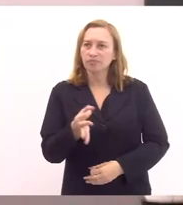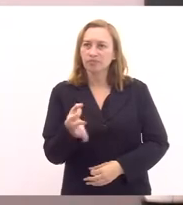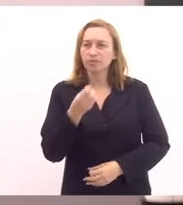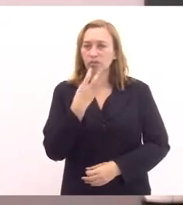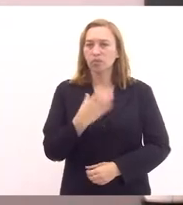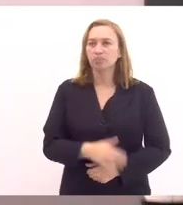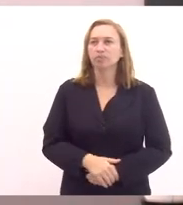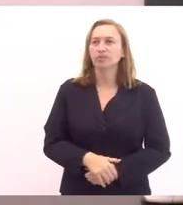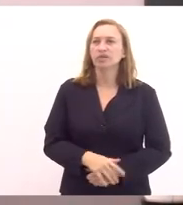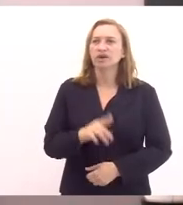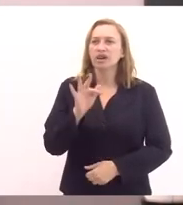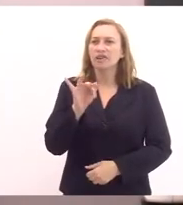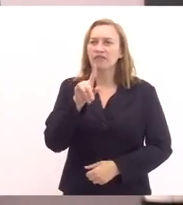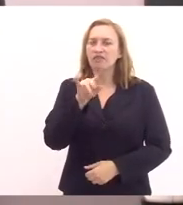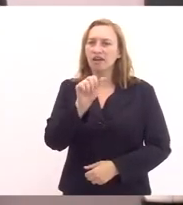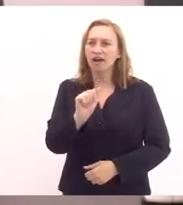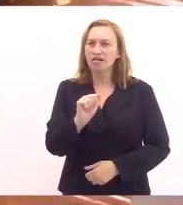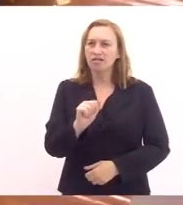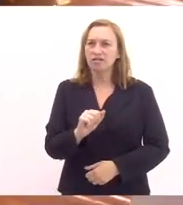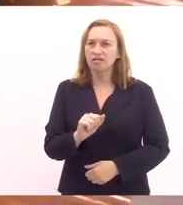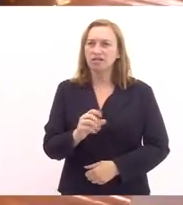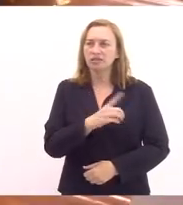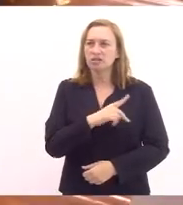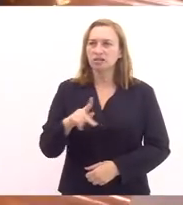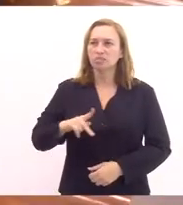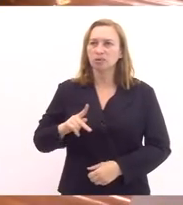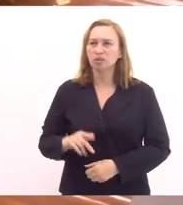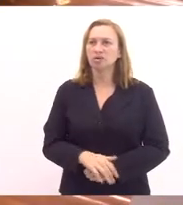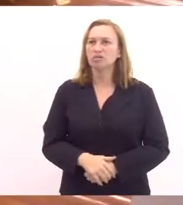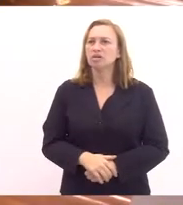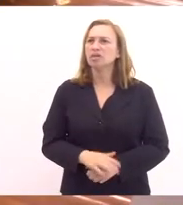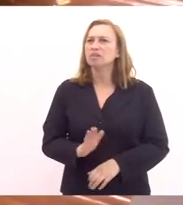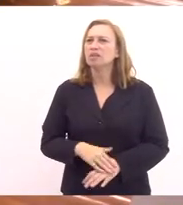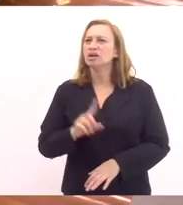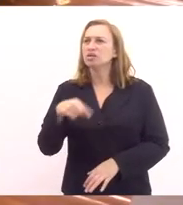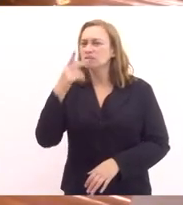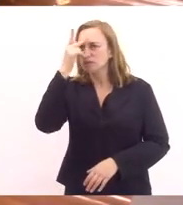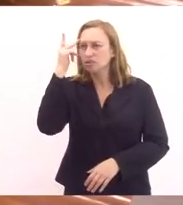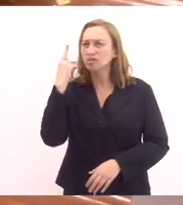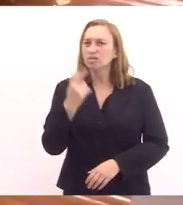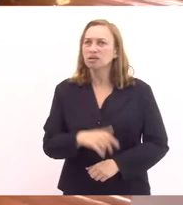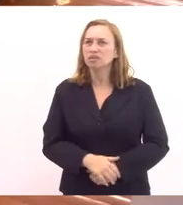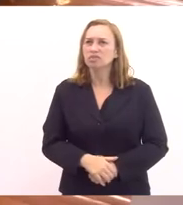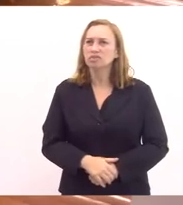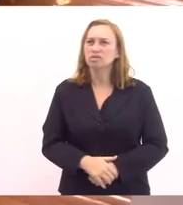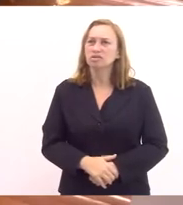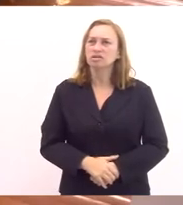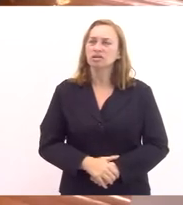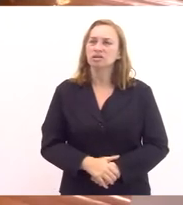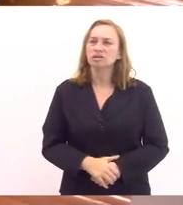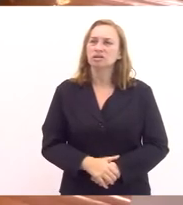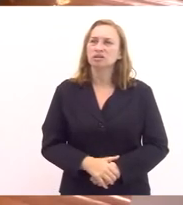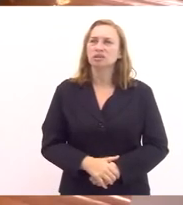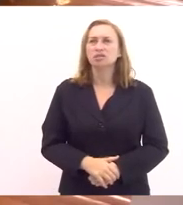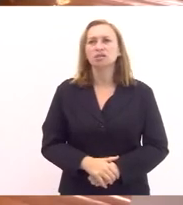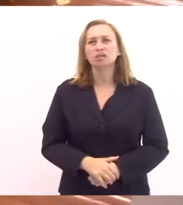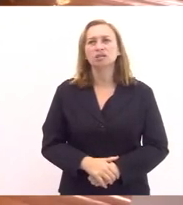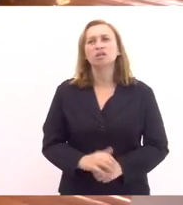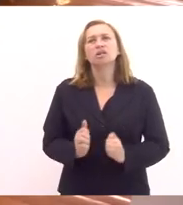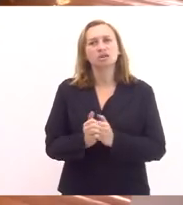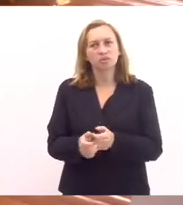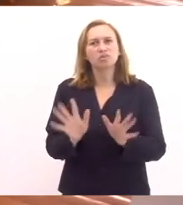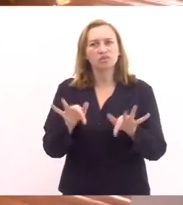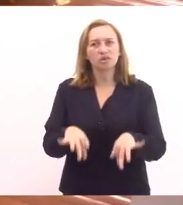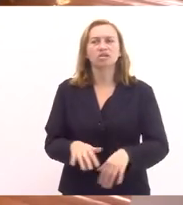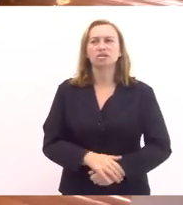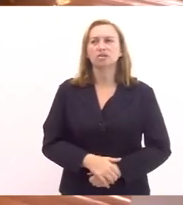muito bom vale o nascimento do defensorias Tem mais alguém tá é de dar caminhando para